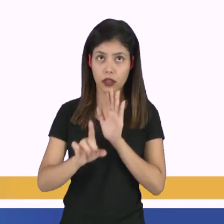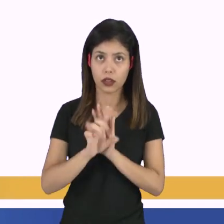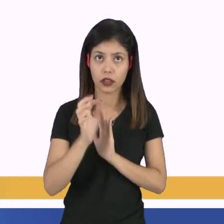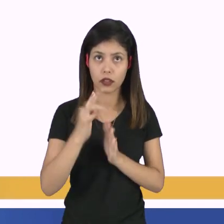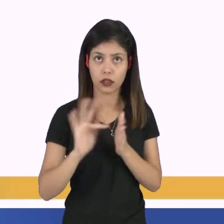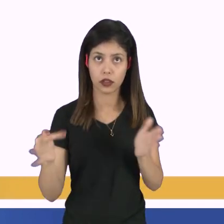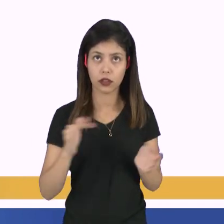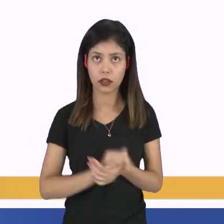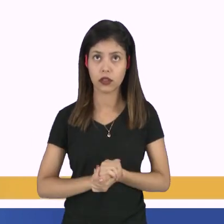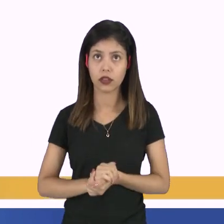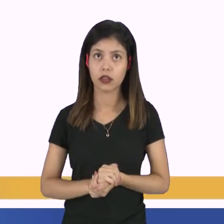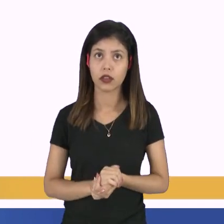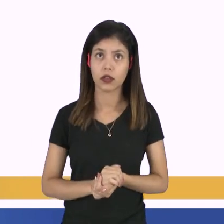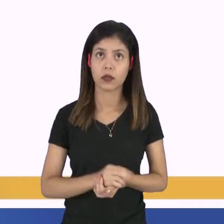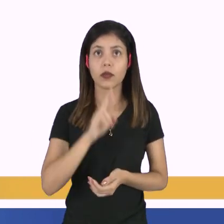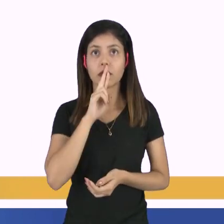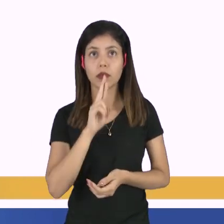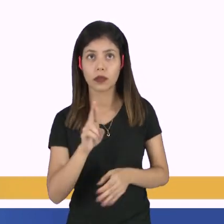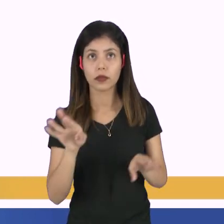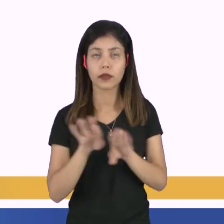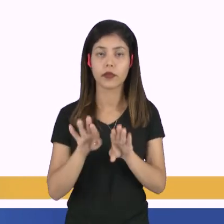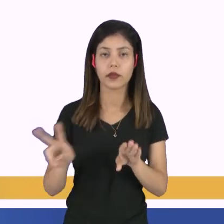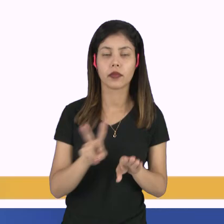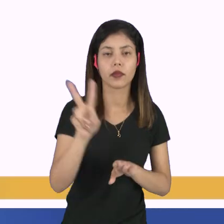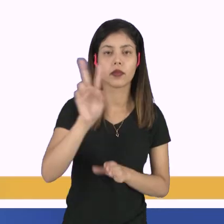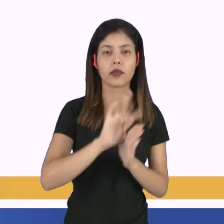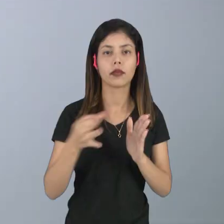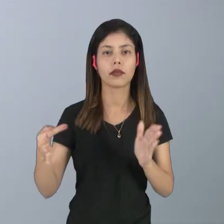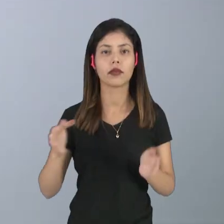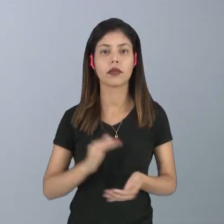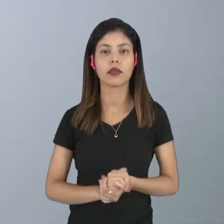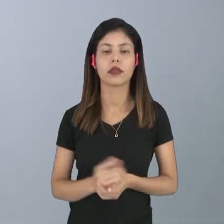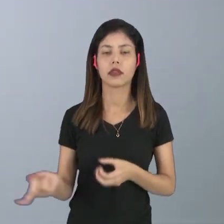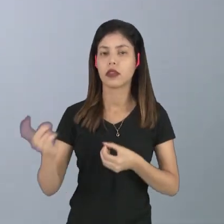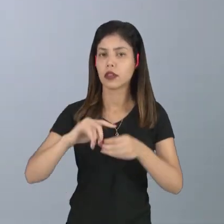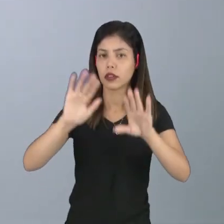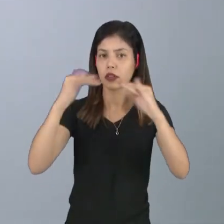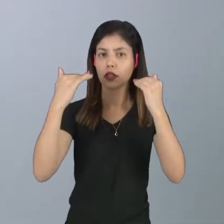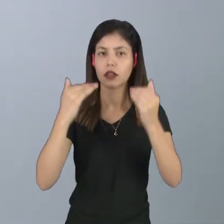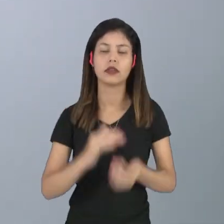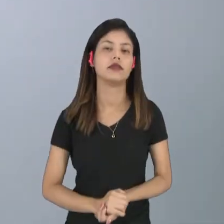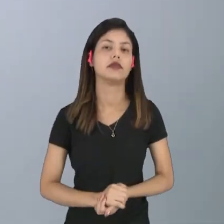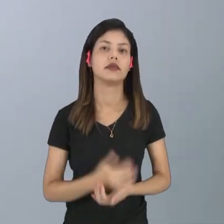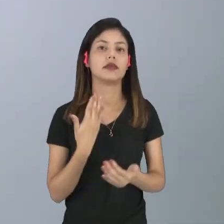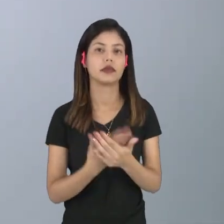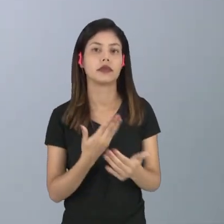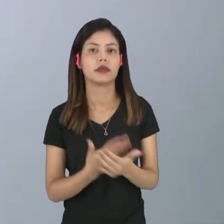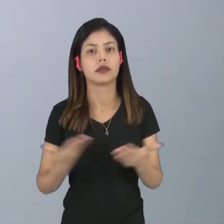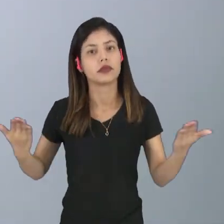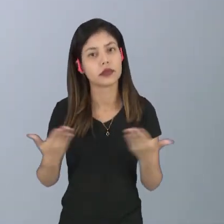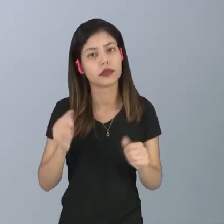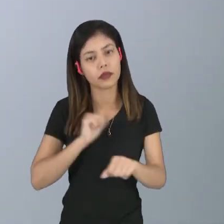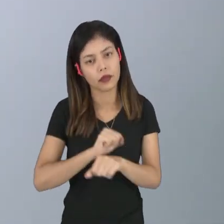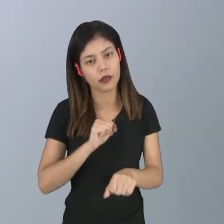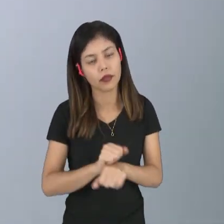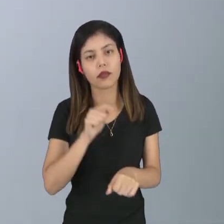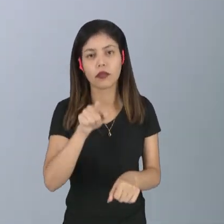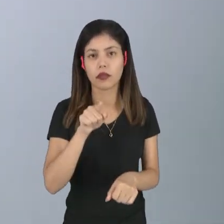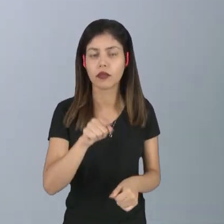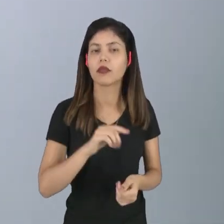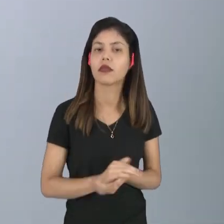de formação de funções e cálculo do valor de função. Então, voltando aqui para mim, essa foi a nossa aula de hoje. Espero que você tenha